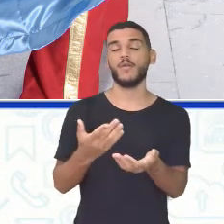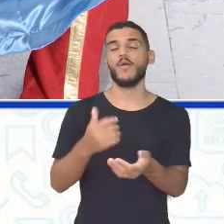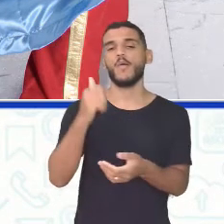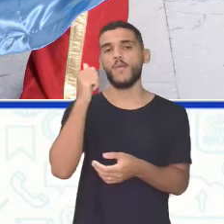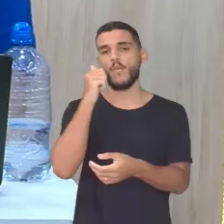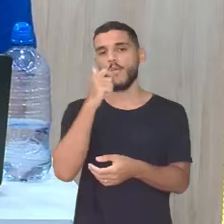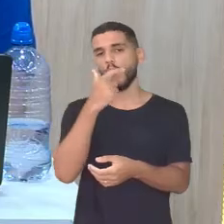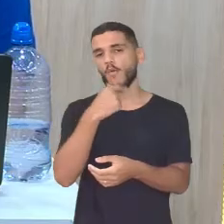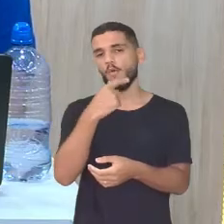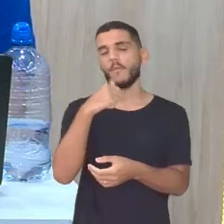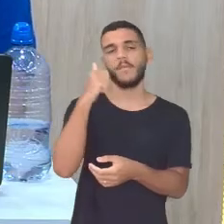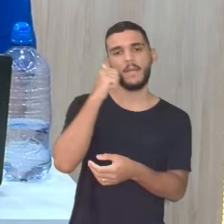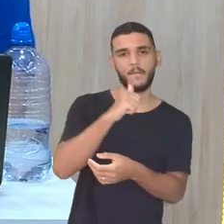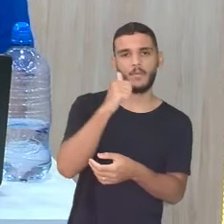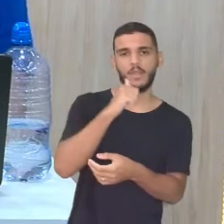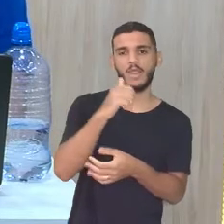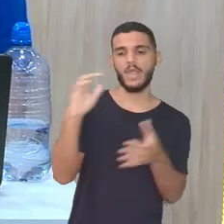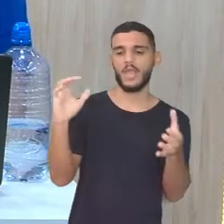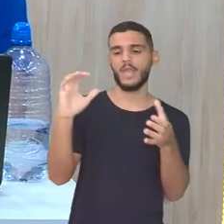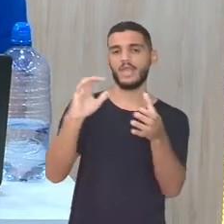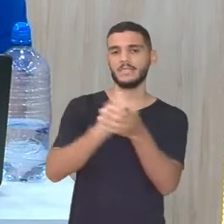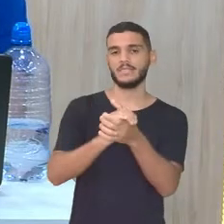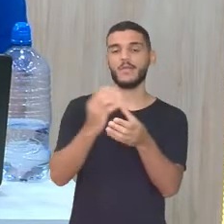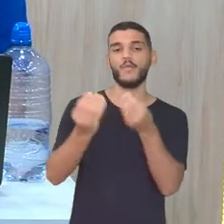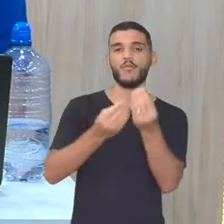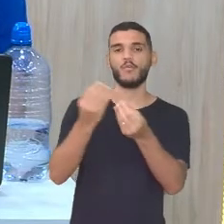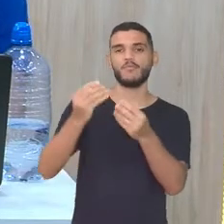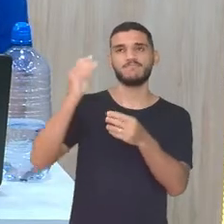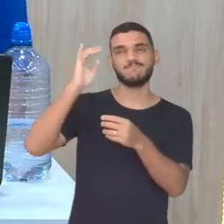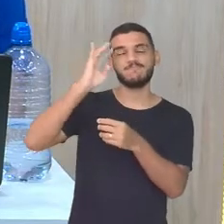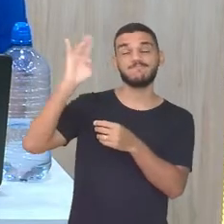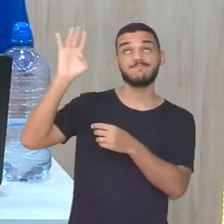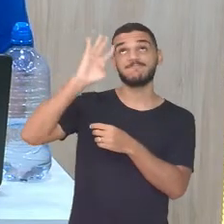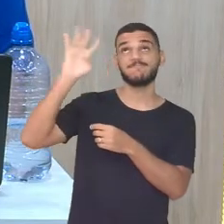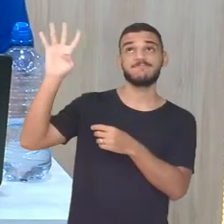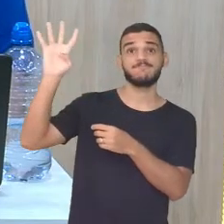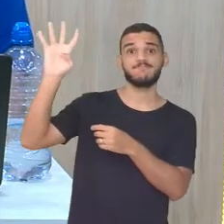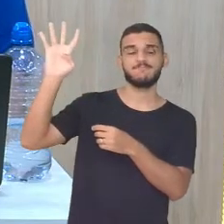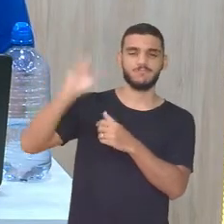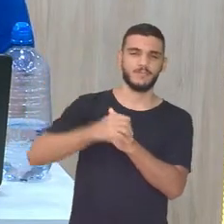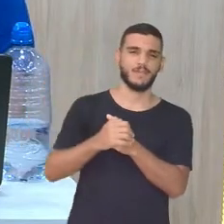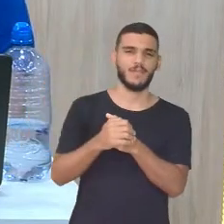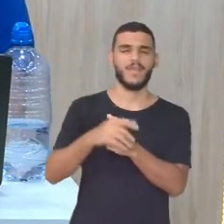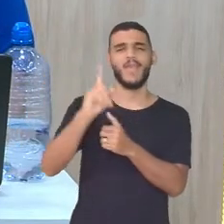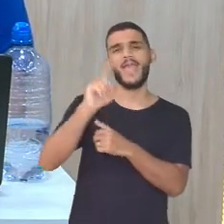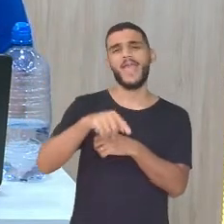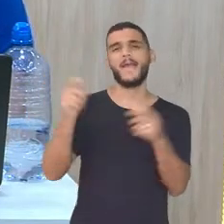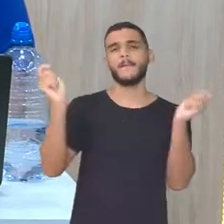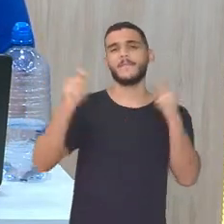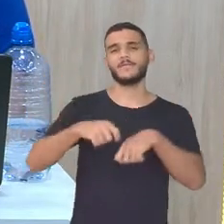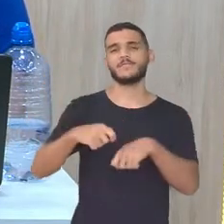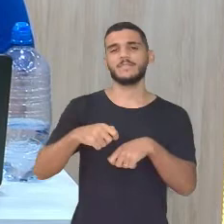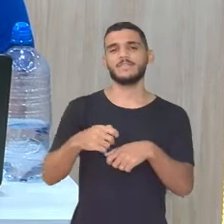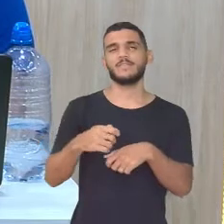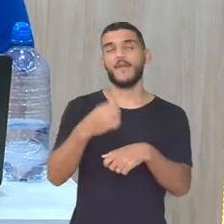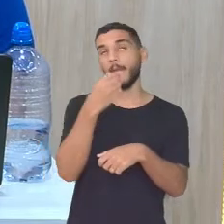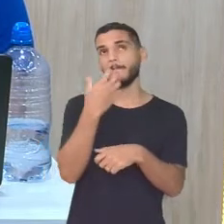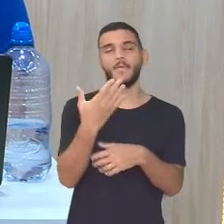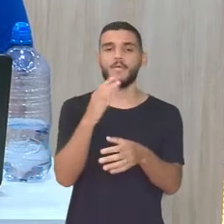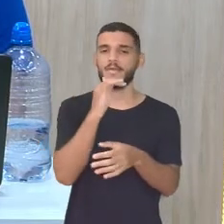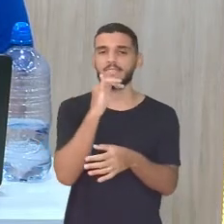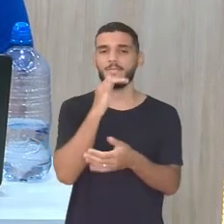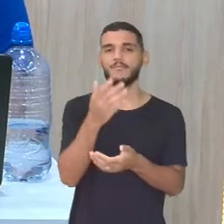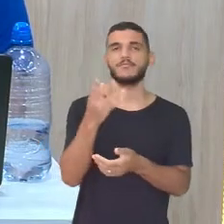no mundo dos sonhos, no né? mundo dos sonhos. Mas será que vale a pena sonhar e não viver? Acho que, claro, que para eles,